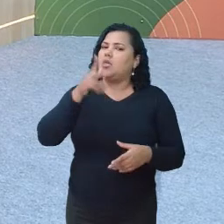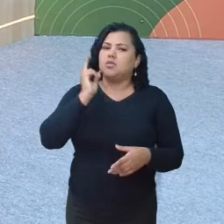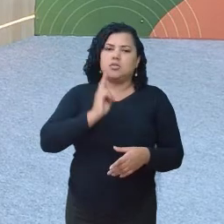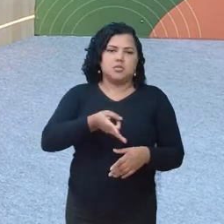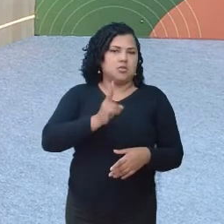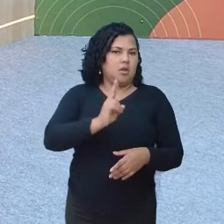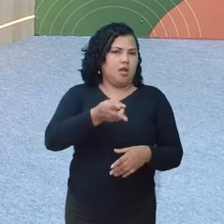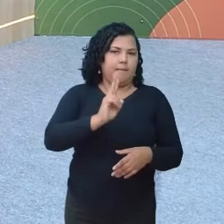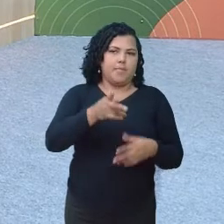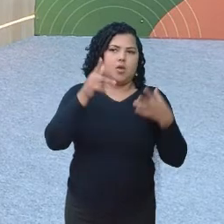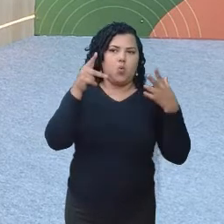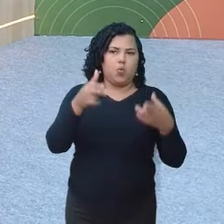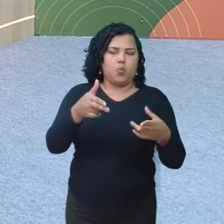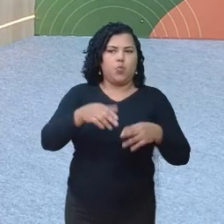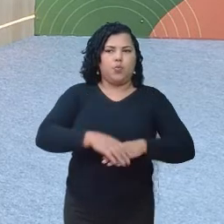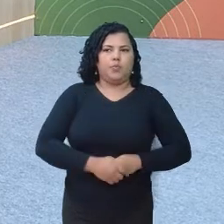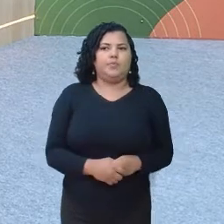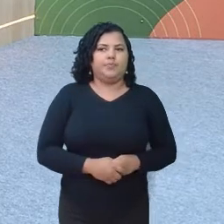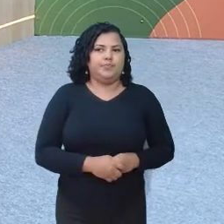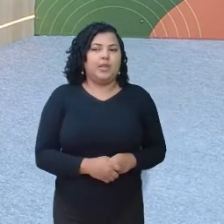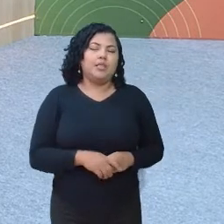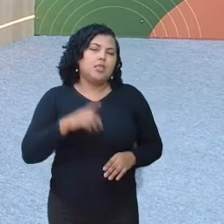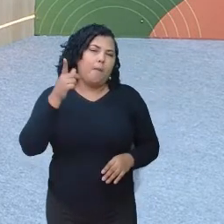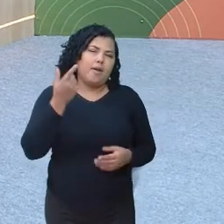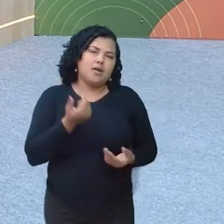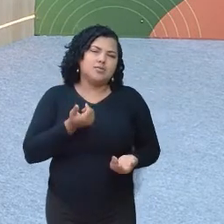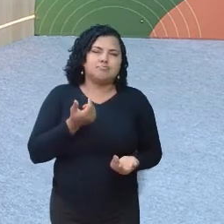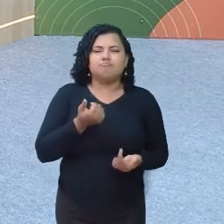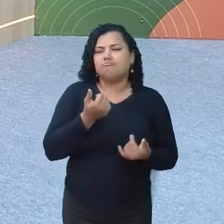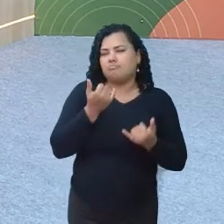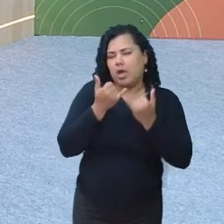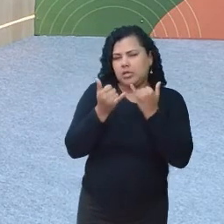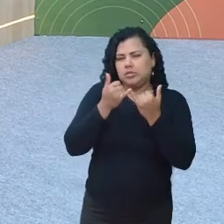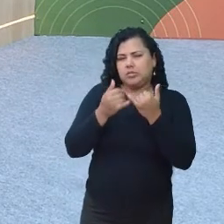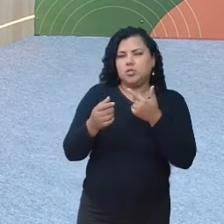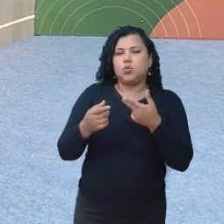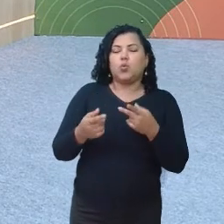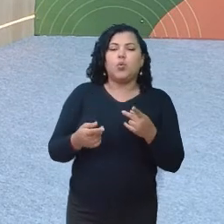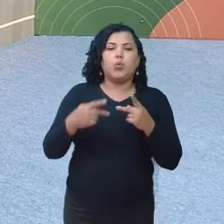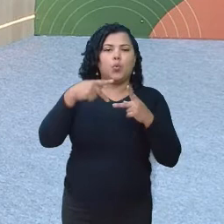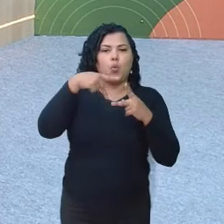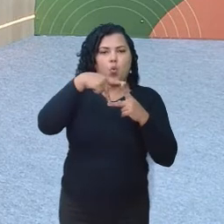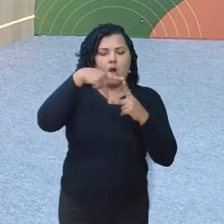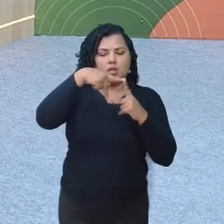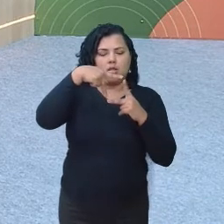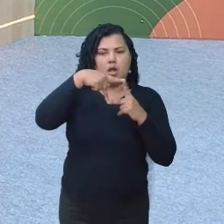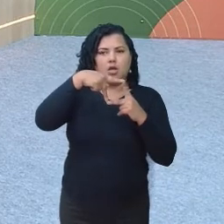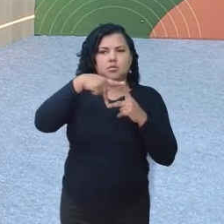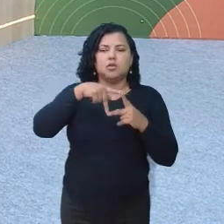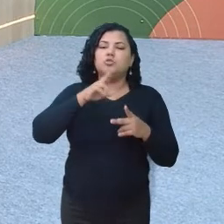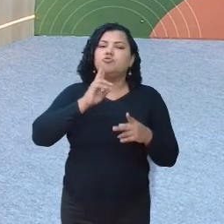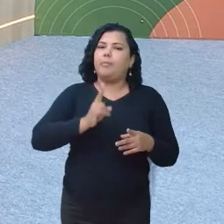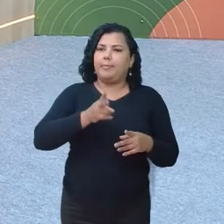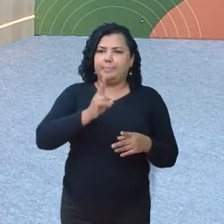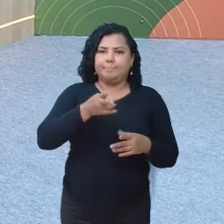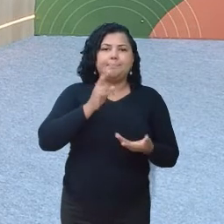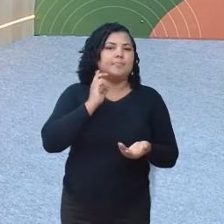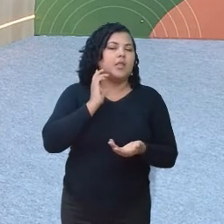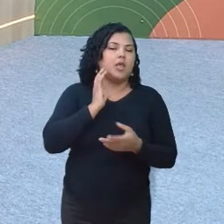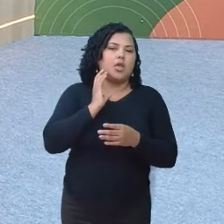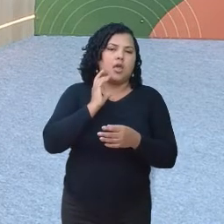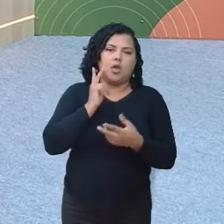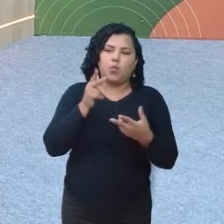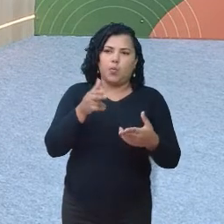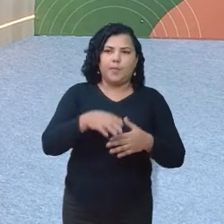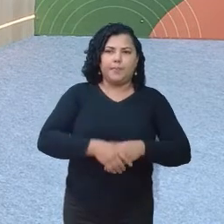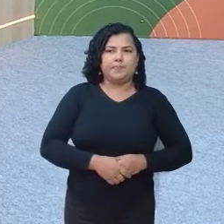certo? Se eu pegar aí mais próximo a um quadrado, a gente vai perceber também que vai ser constante. Mas para falar da soma dos